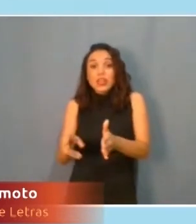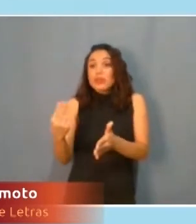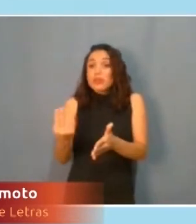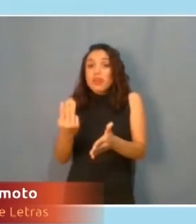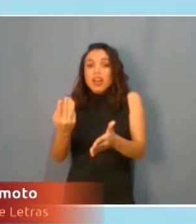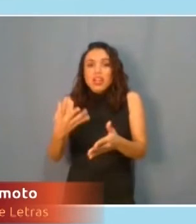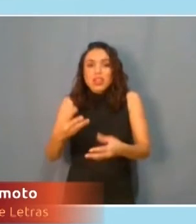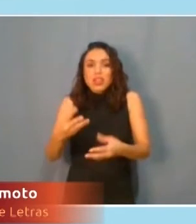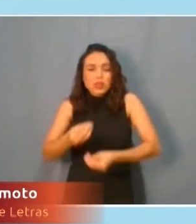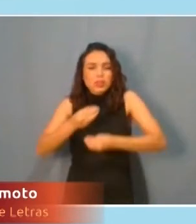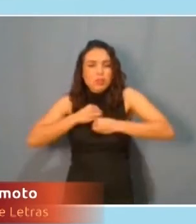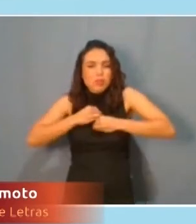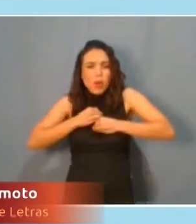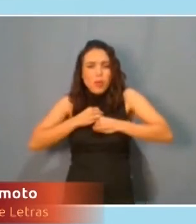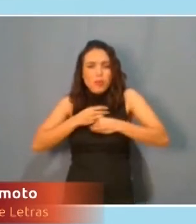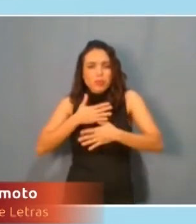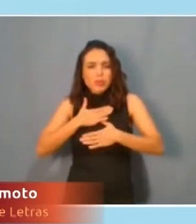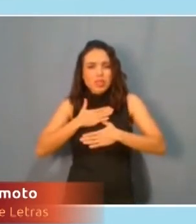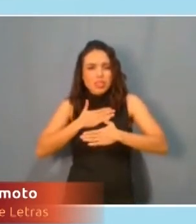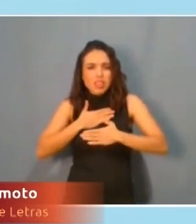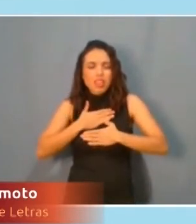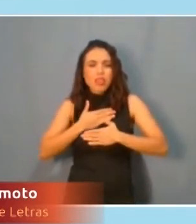é tirar as terras dos povos indígenas.